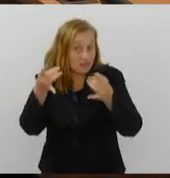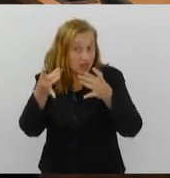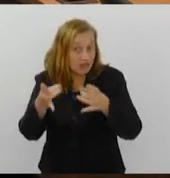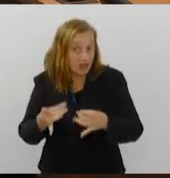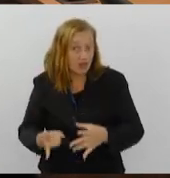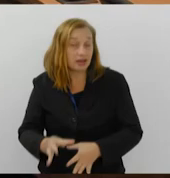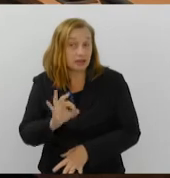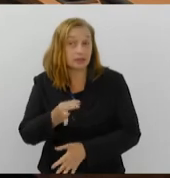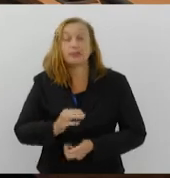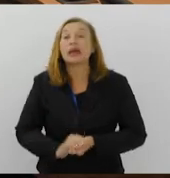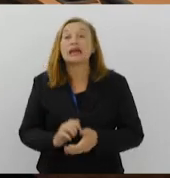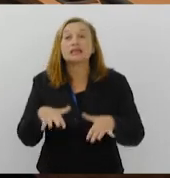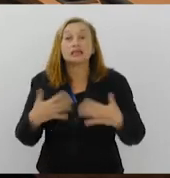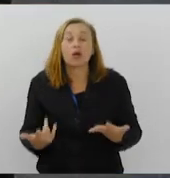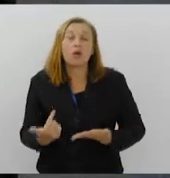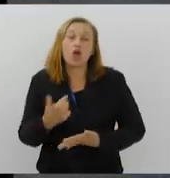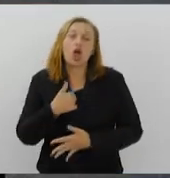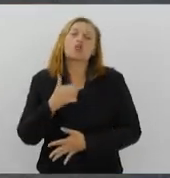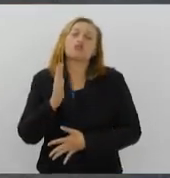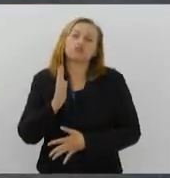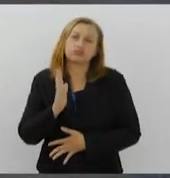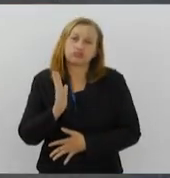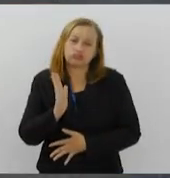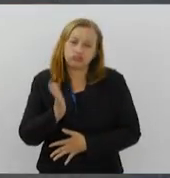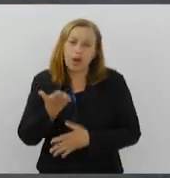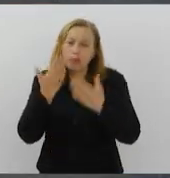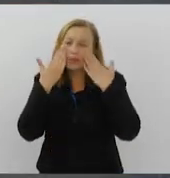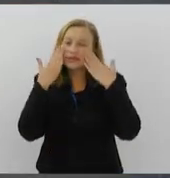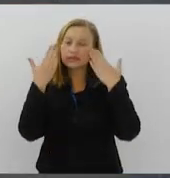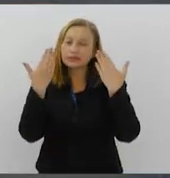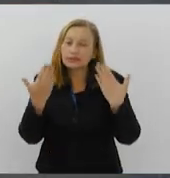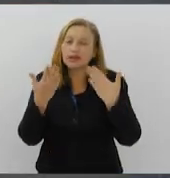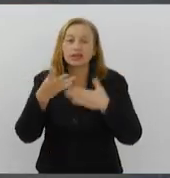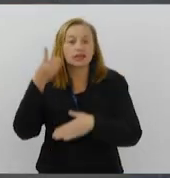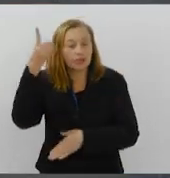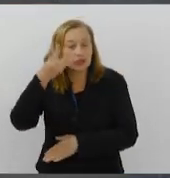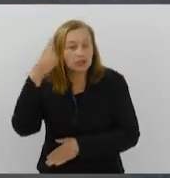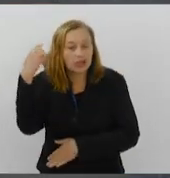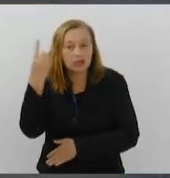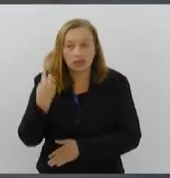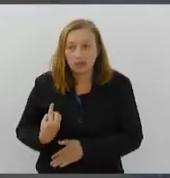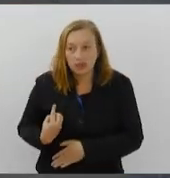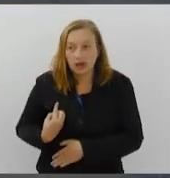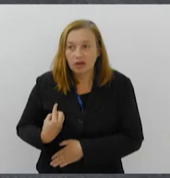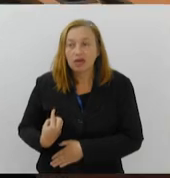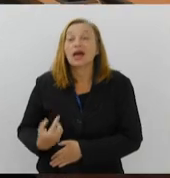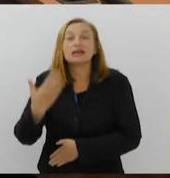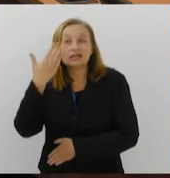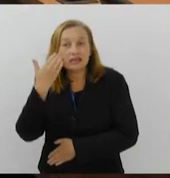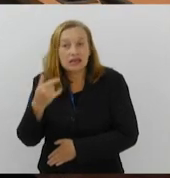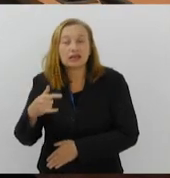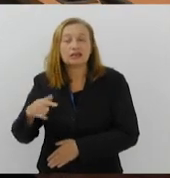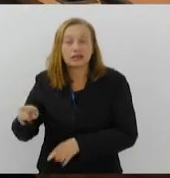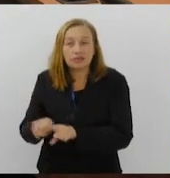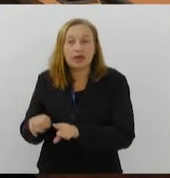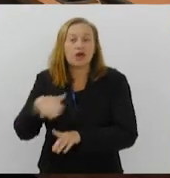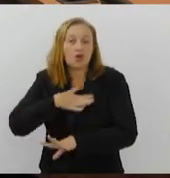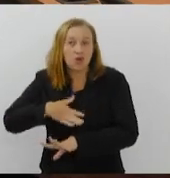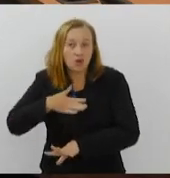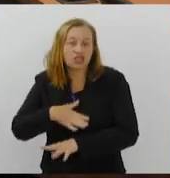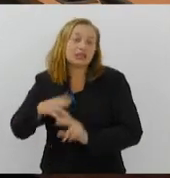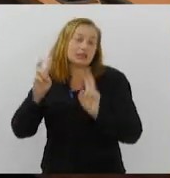Então, eu mesmo apresentei, deputada Dani Balbi, sei que Vossa Excelência gosta desse